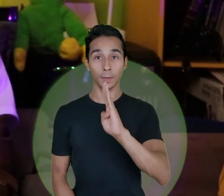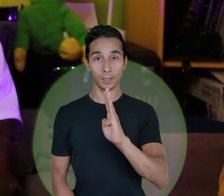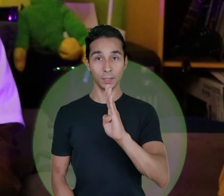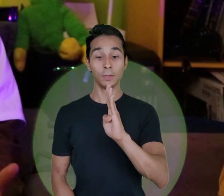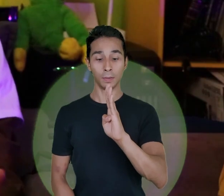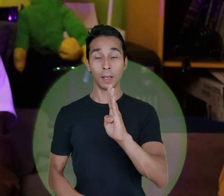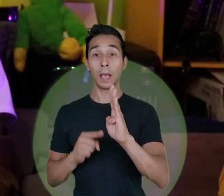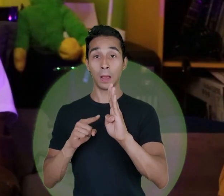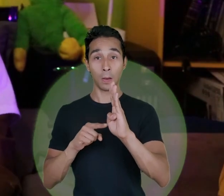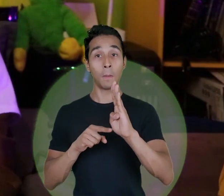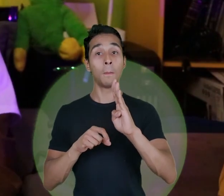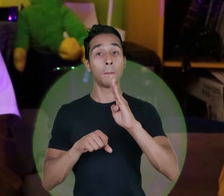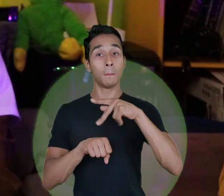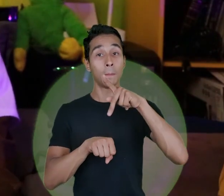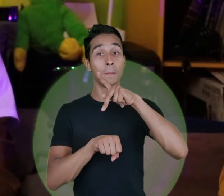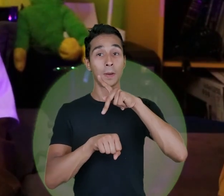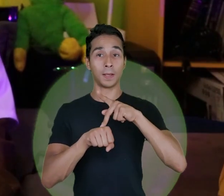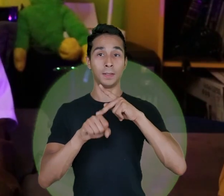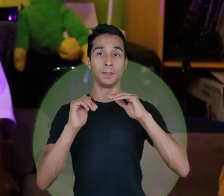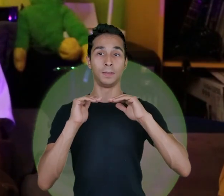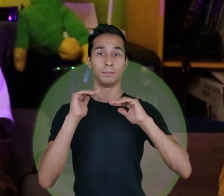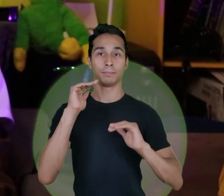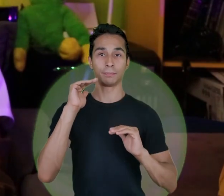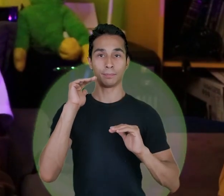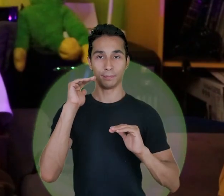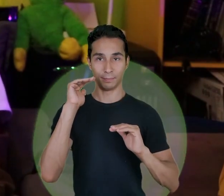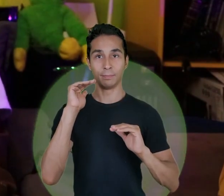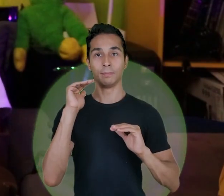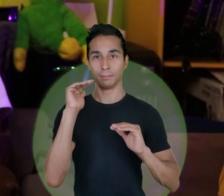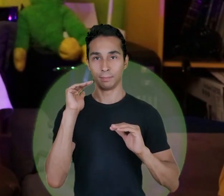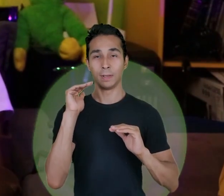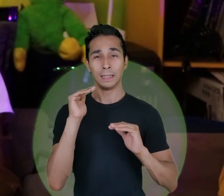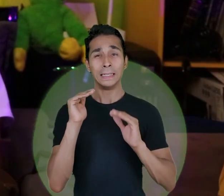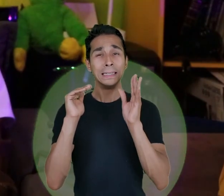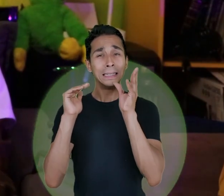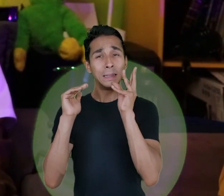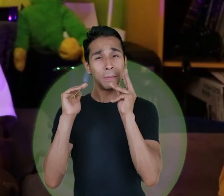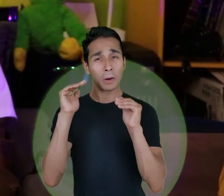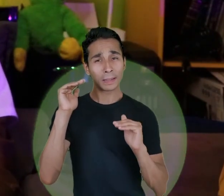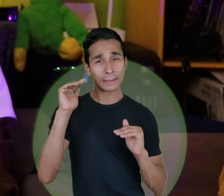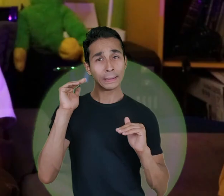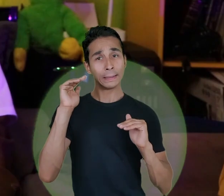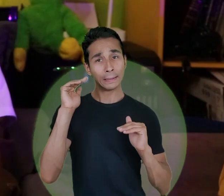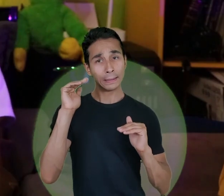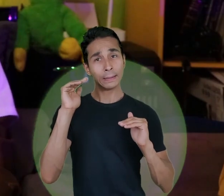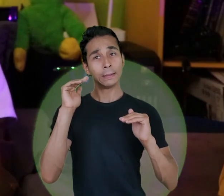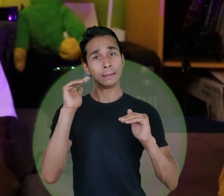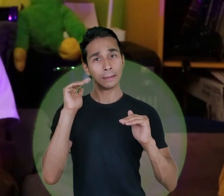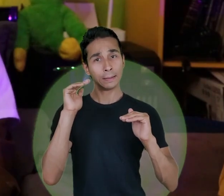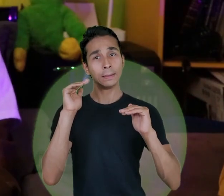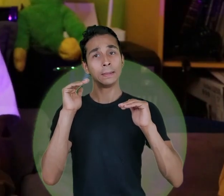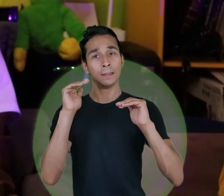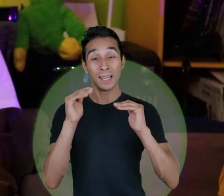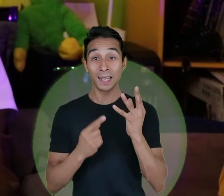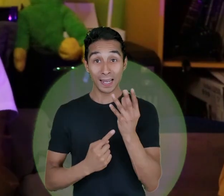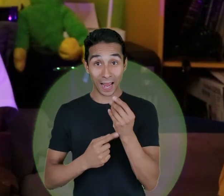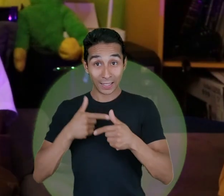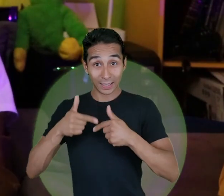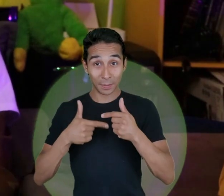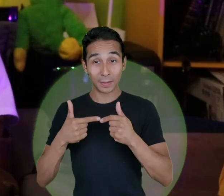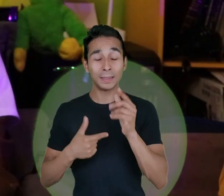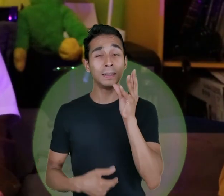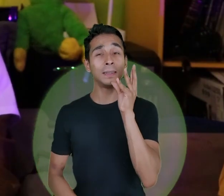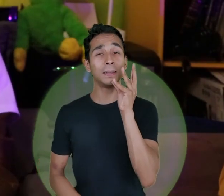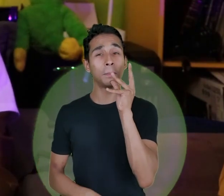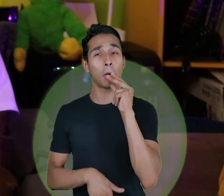né, subdesenvolvido e que caminha a passos lentos, devagar, sobre produção cultural, sobre